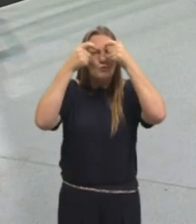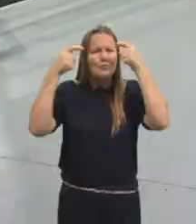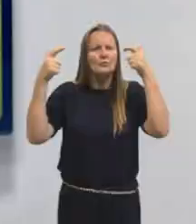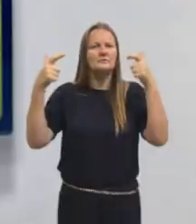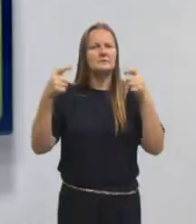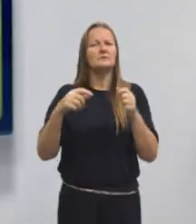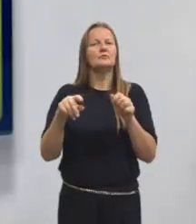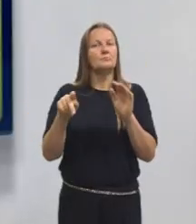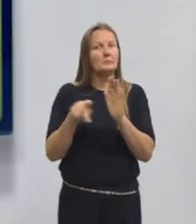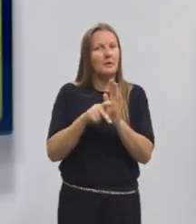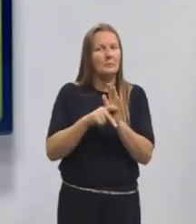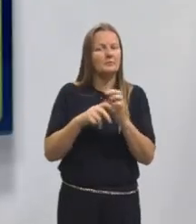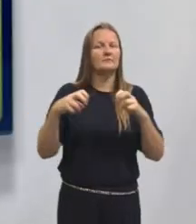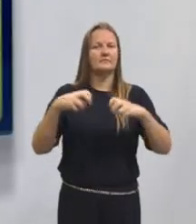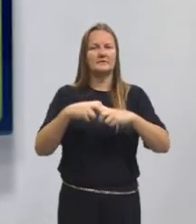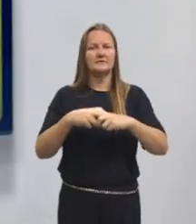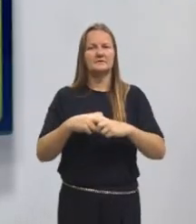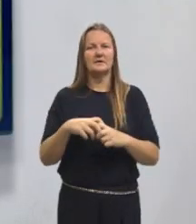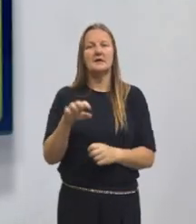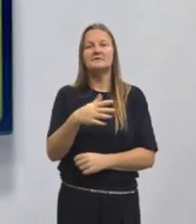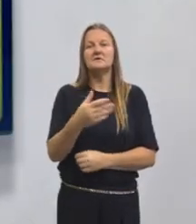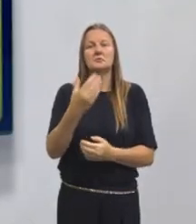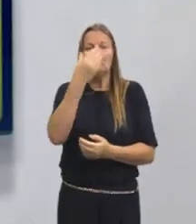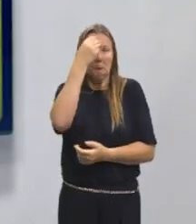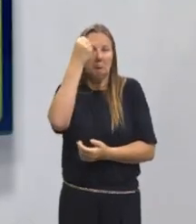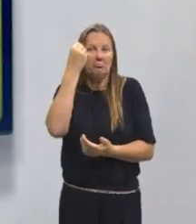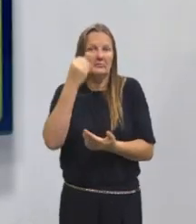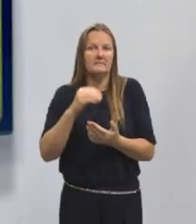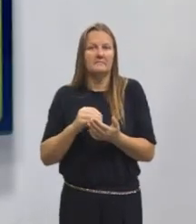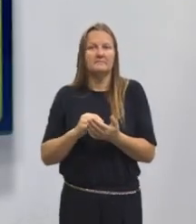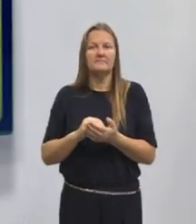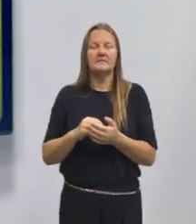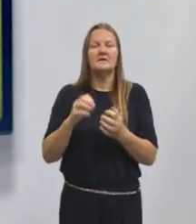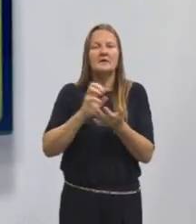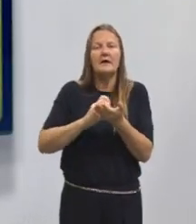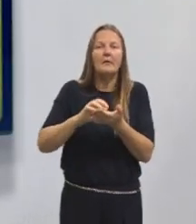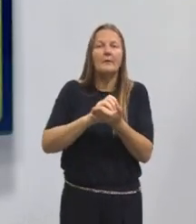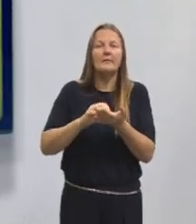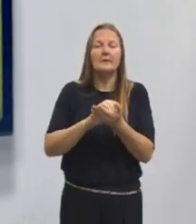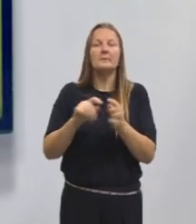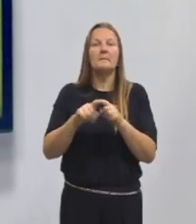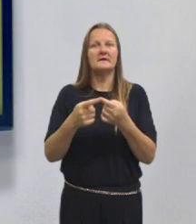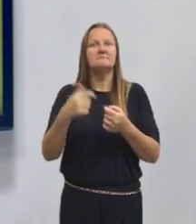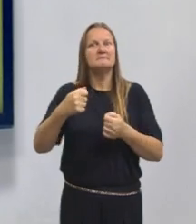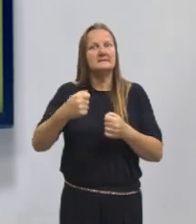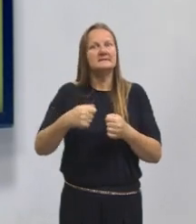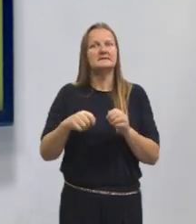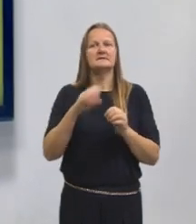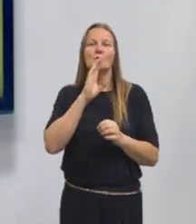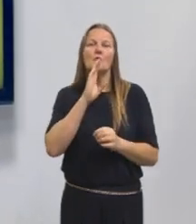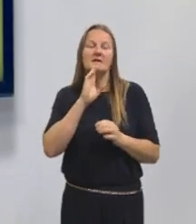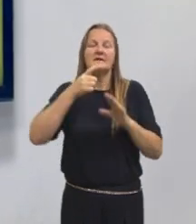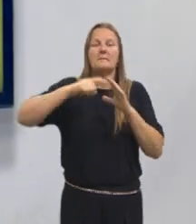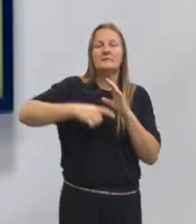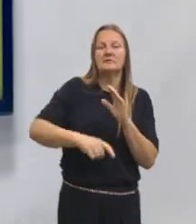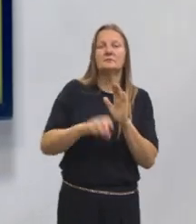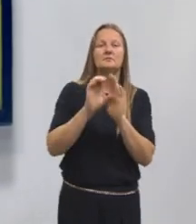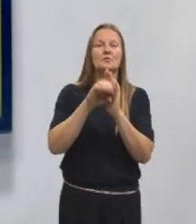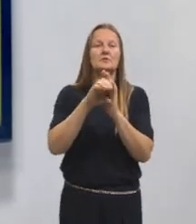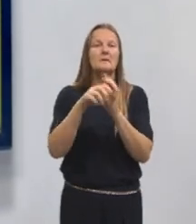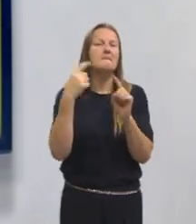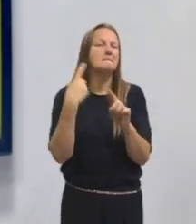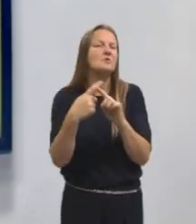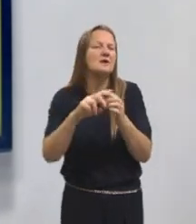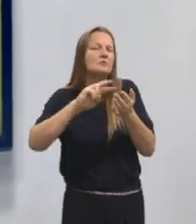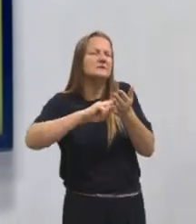da física também porque muitas vezes a gente acaba fazendo vários cálculos né e acaba ficando às vezes um pouco perdido né No que que aquilo ali